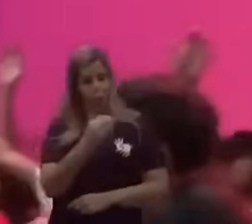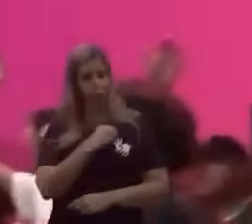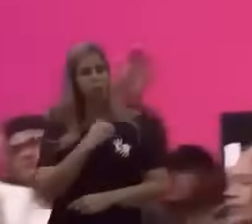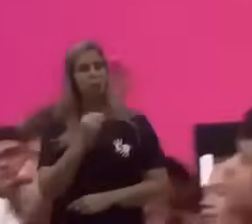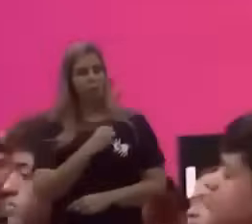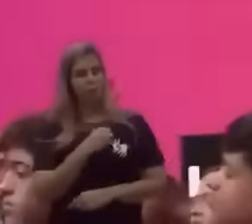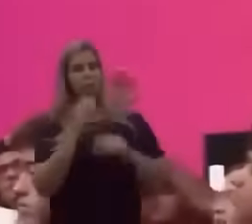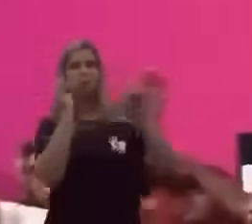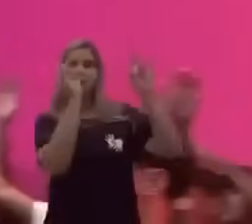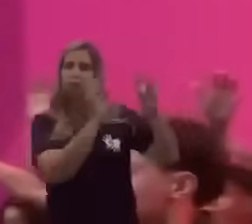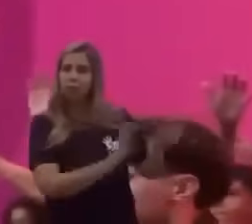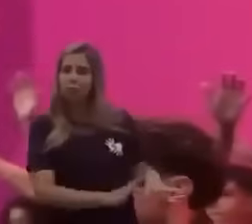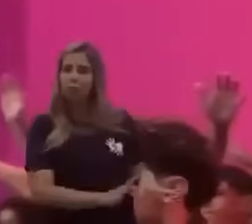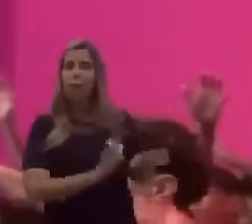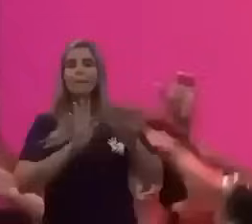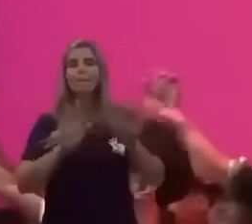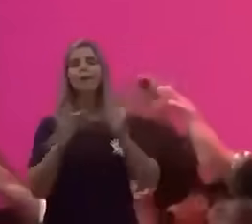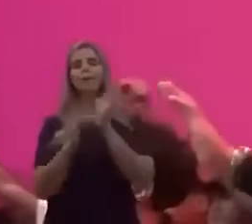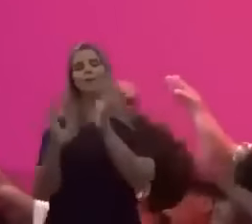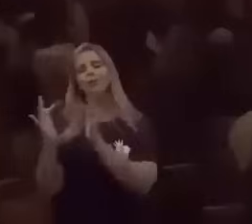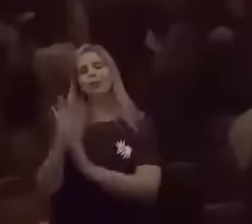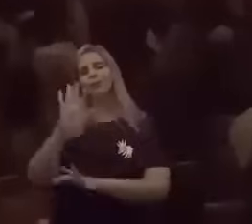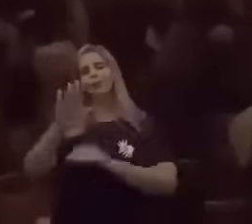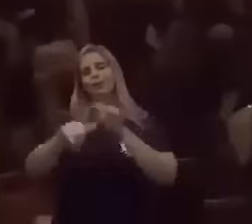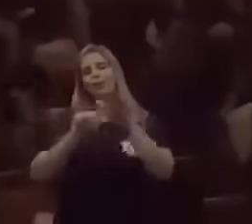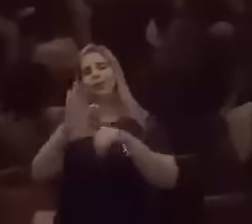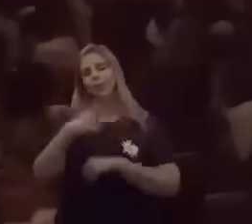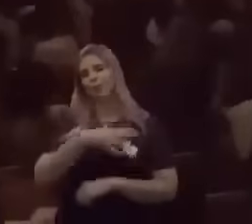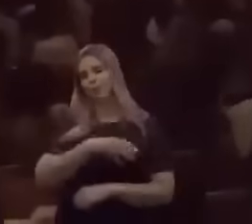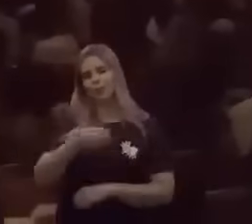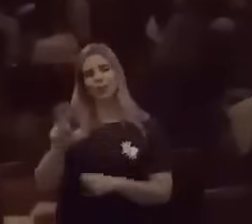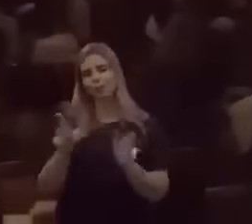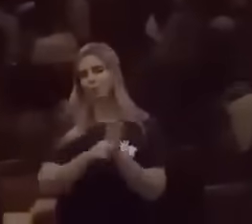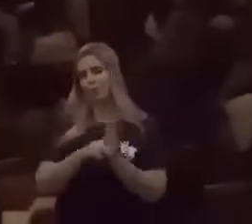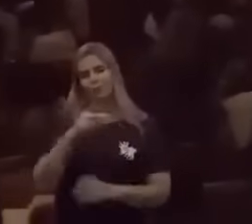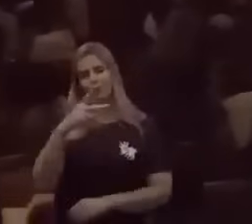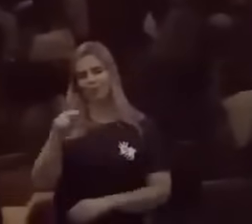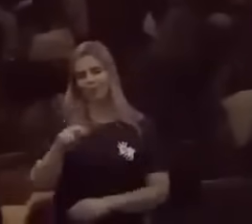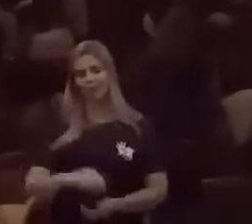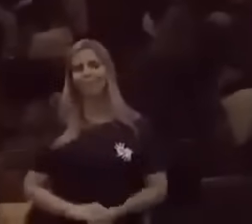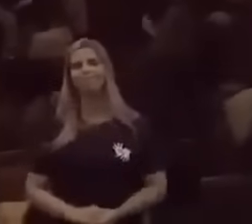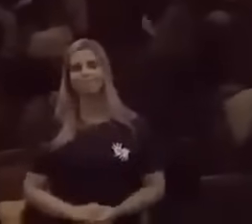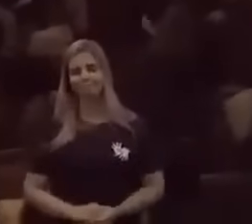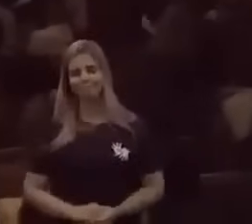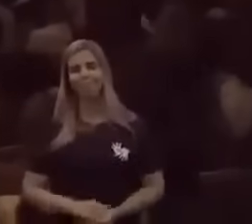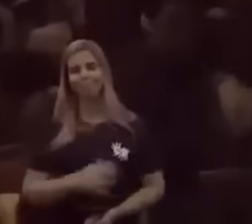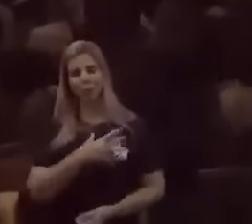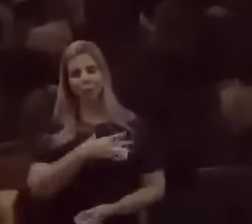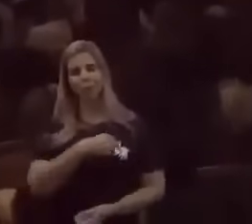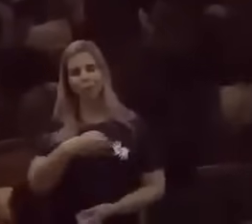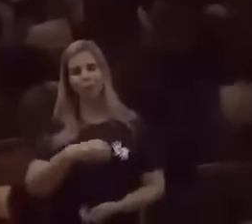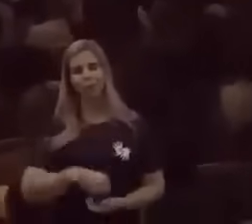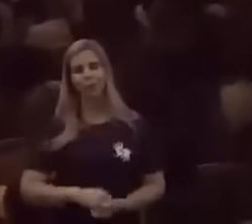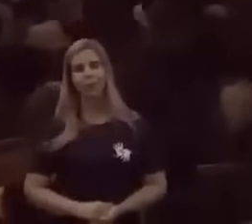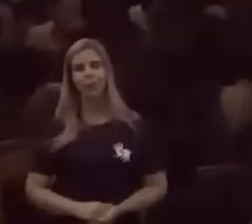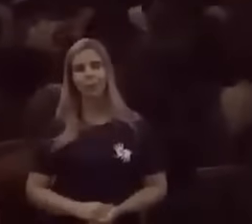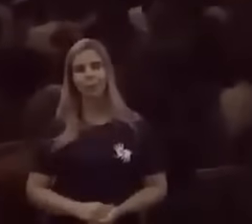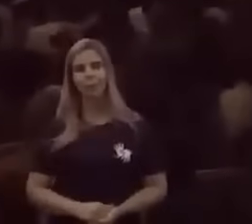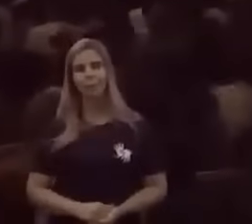nossos fracassos, Ele nos chama de filhos, filhos.